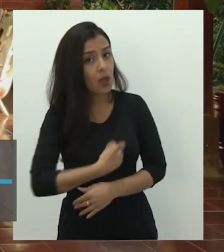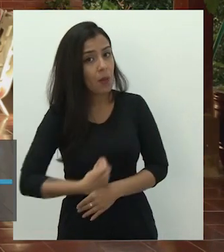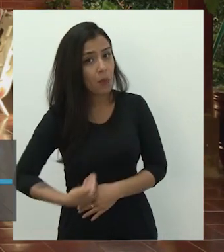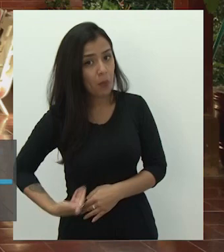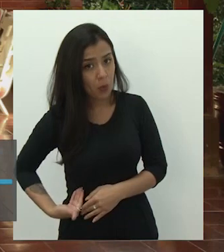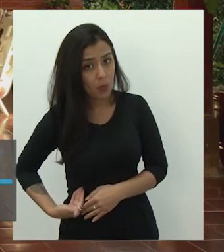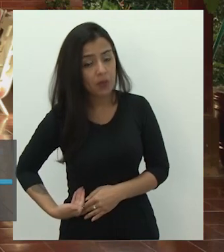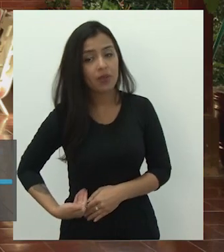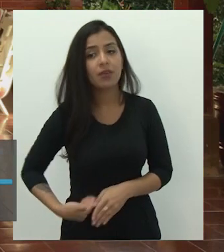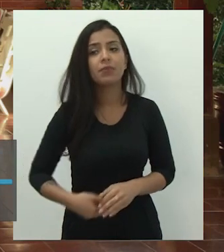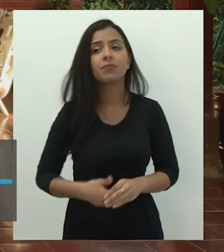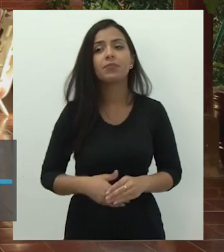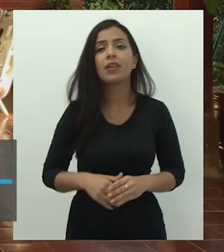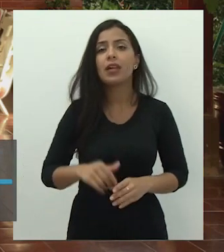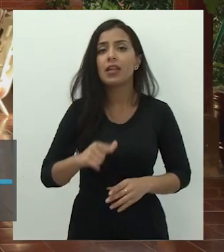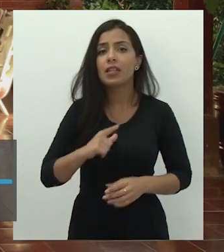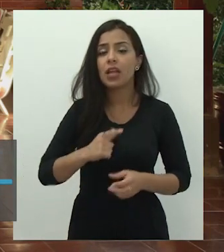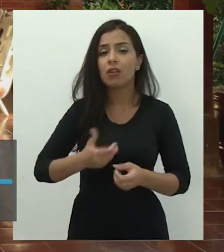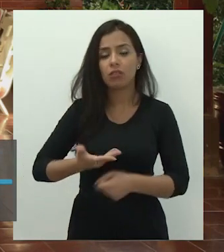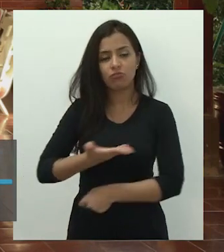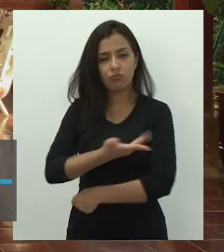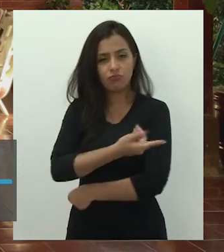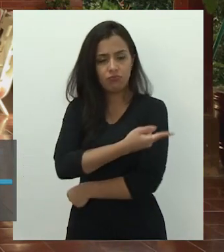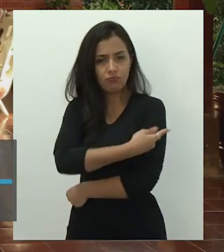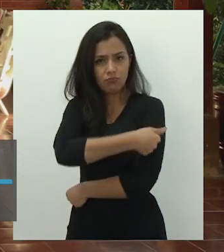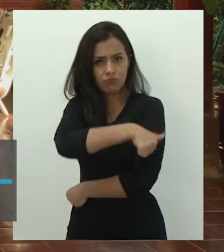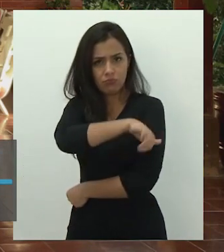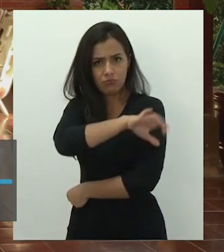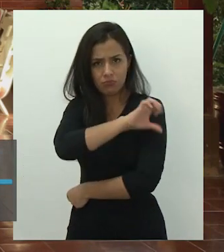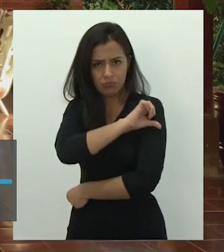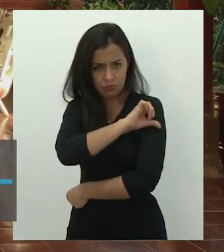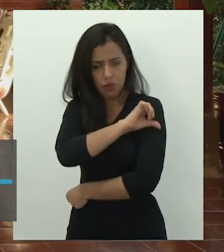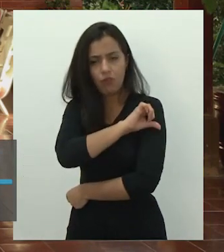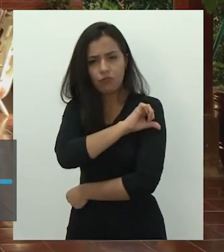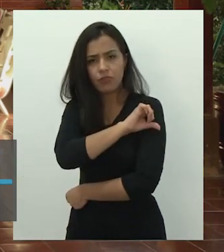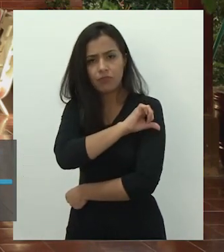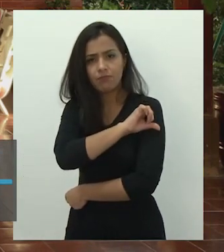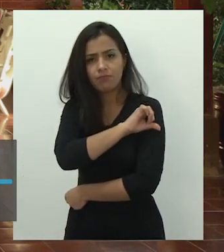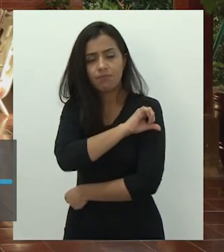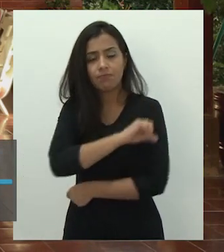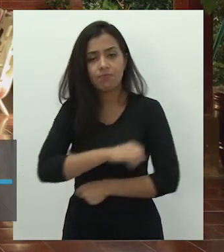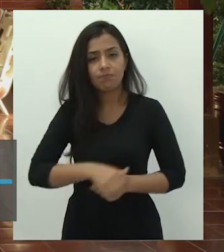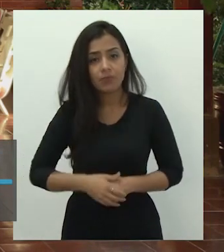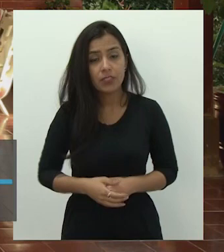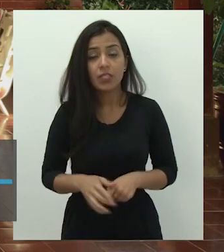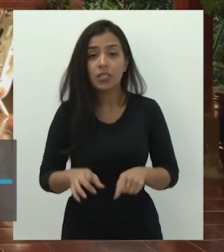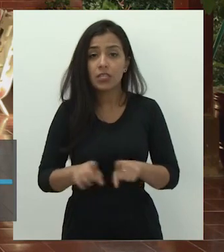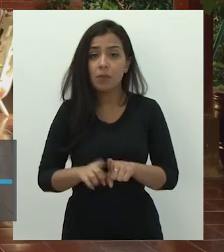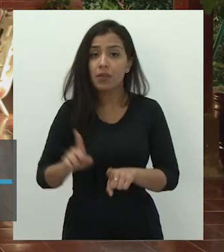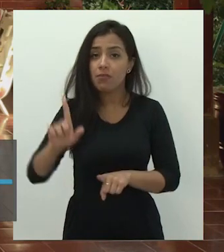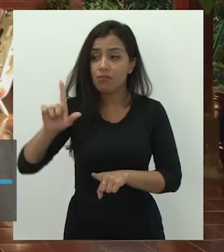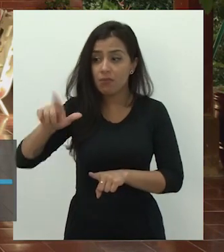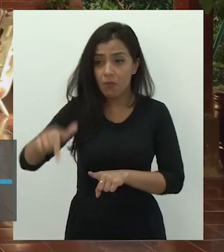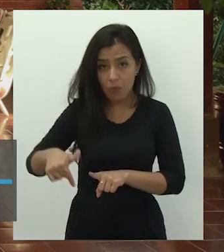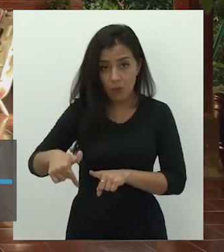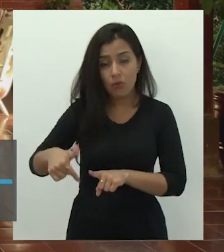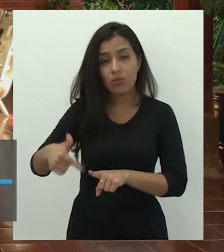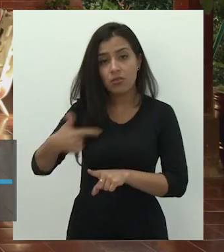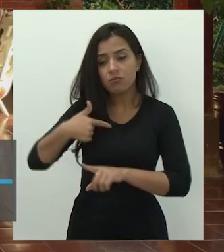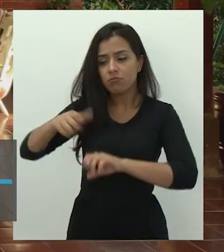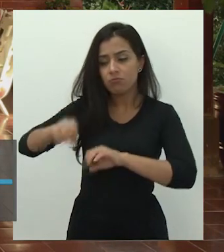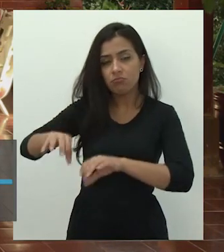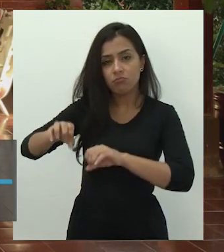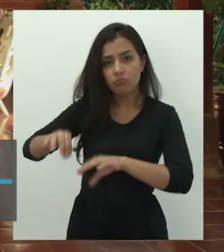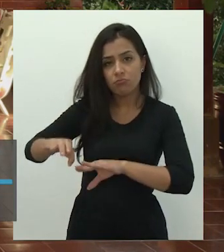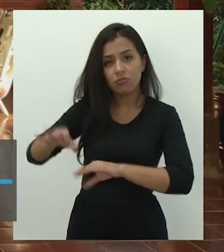da educação básica e, depois de aposentada, professora na graduação e na pós-graduação.